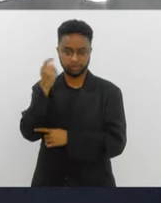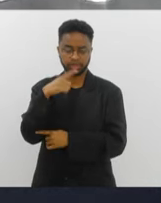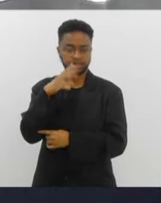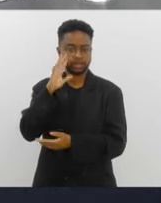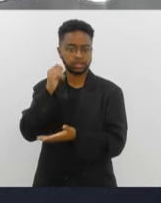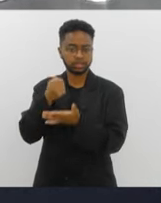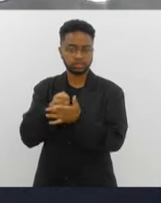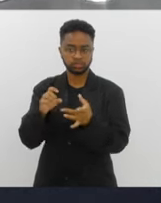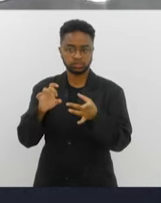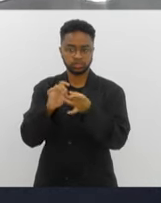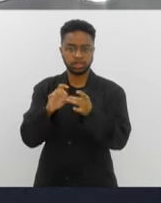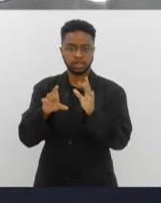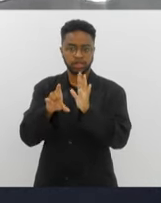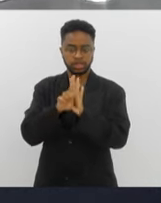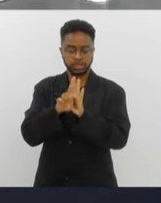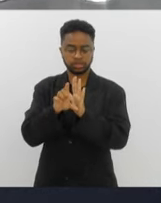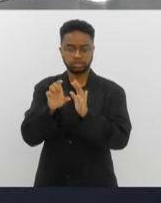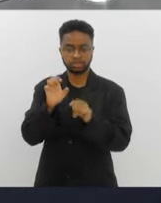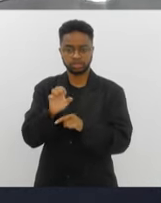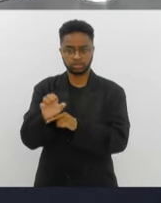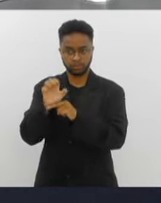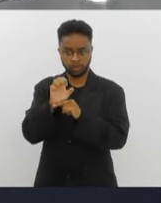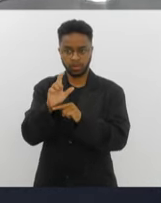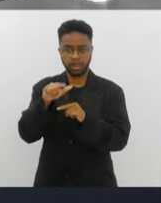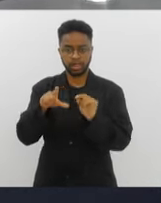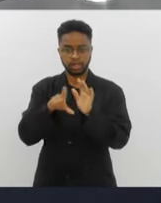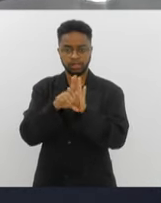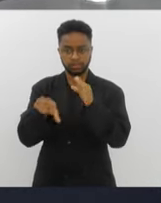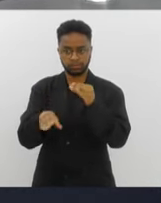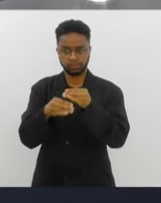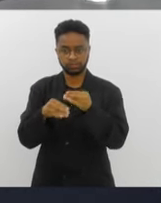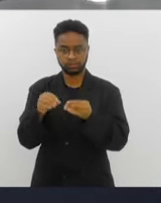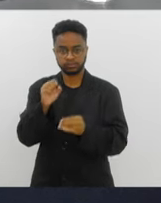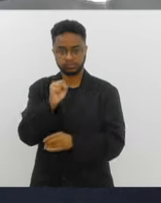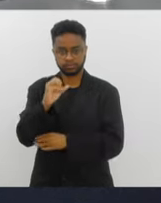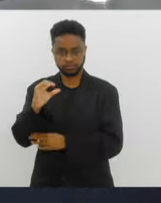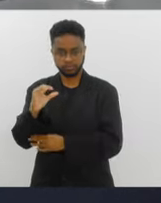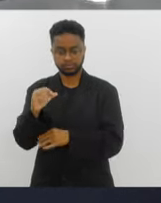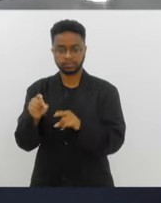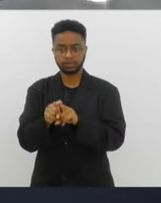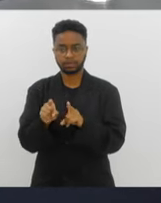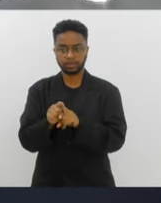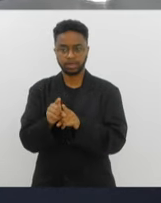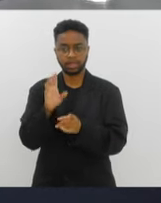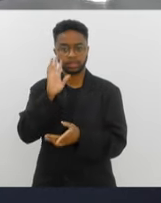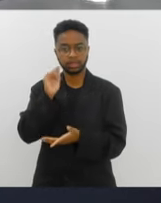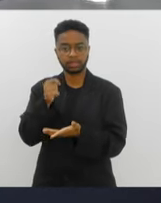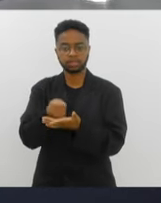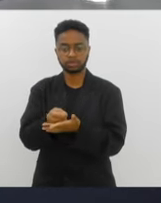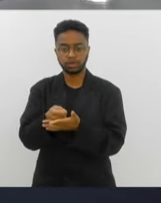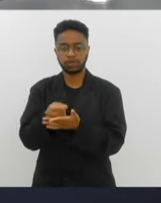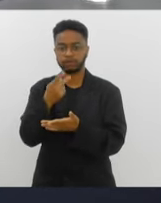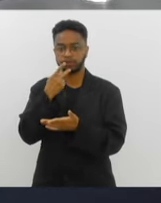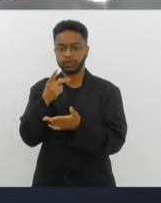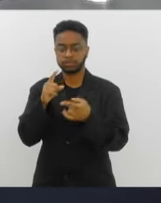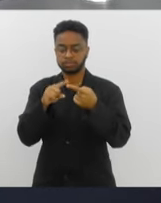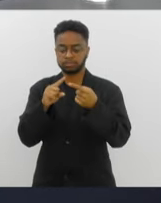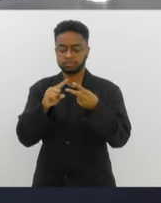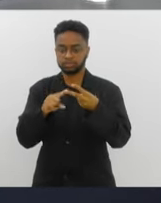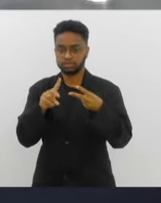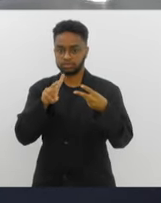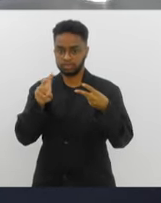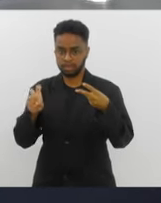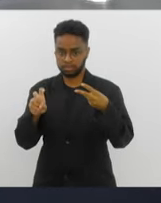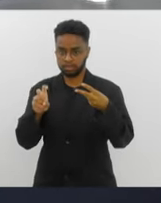lei estadual, na verdade, uma lei complementar de Santa Catarina, e que essa decisão ela versa sobre dois temas.